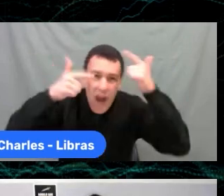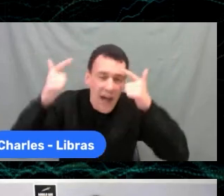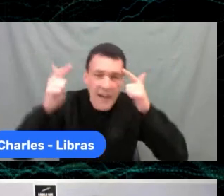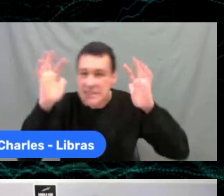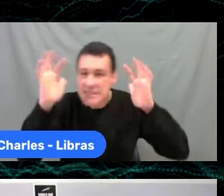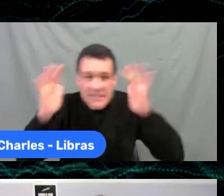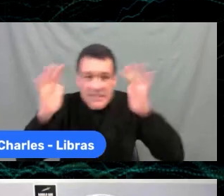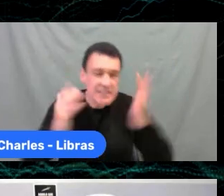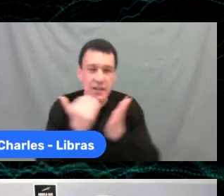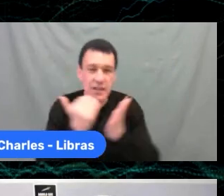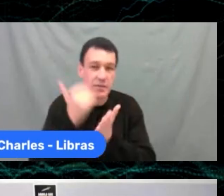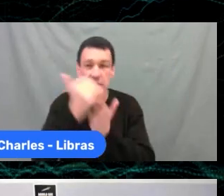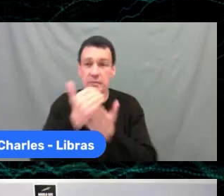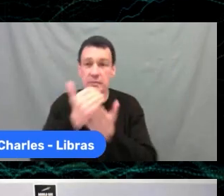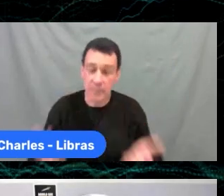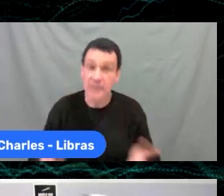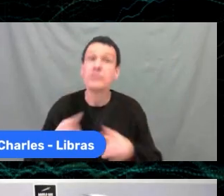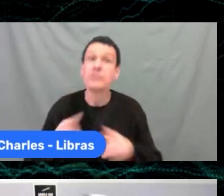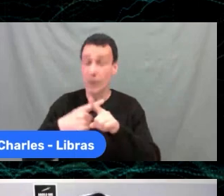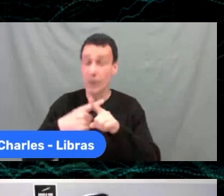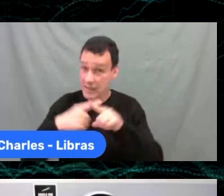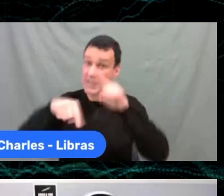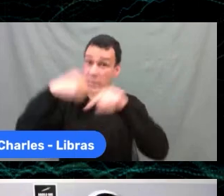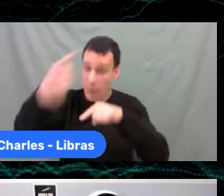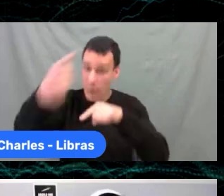galera pesadérrima para falar,